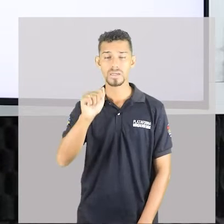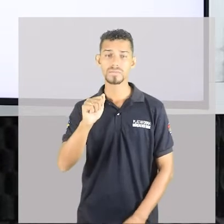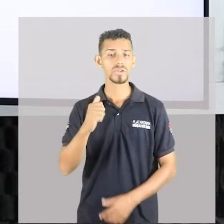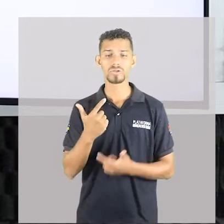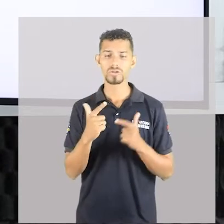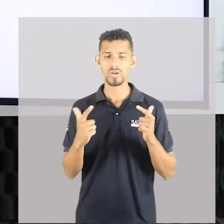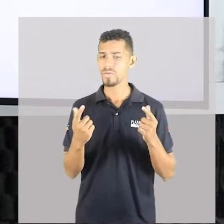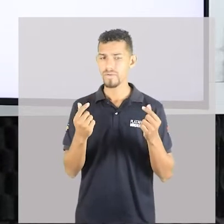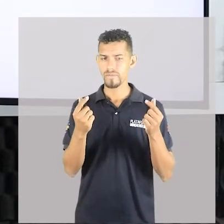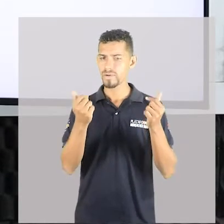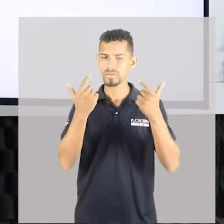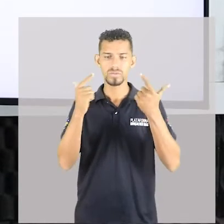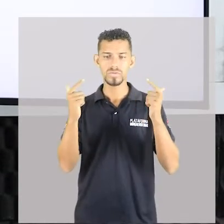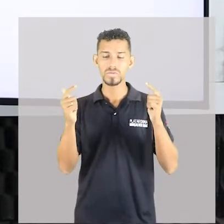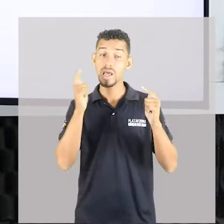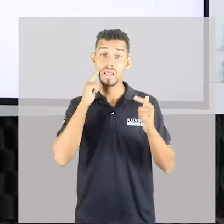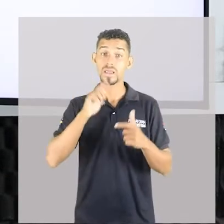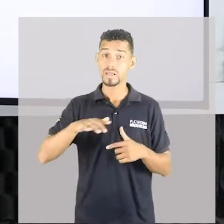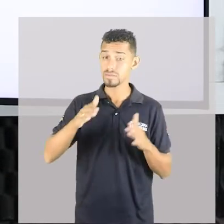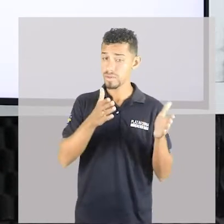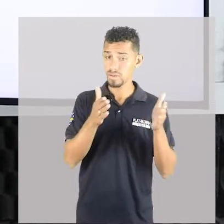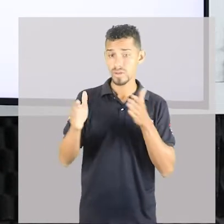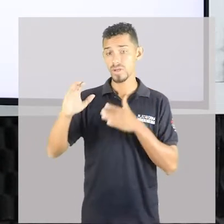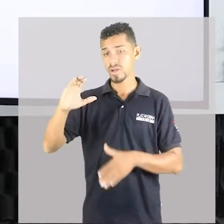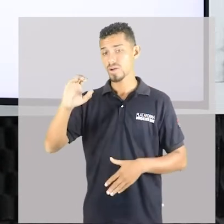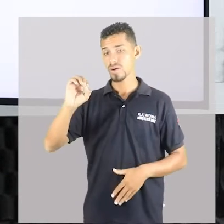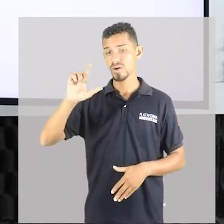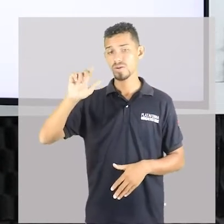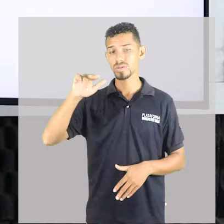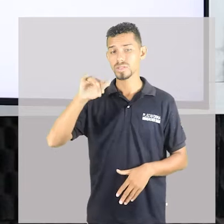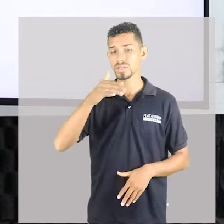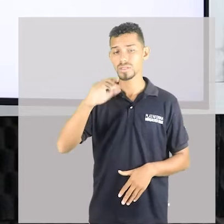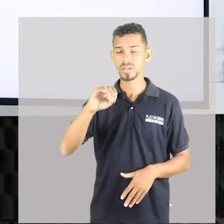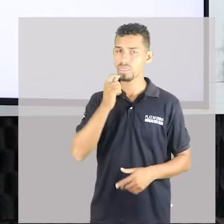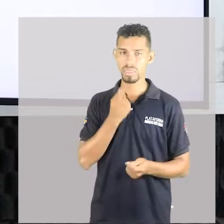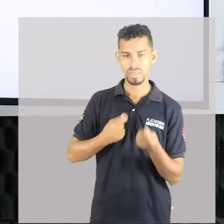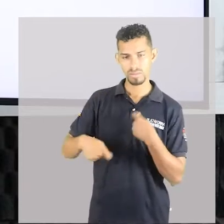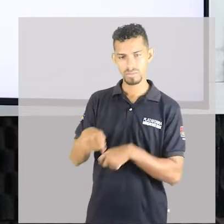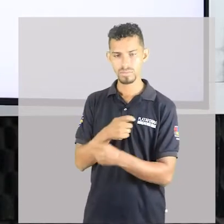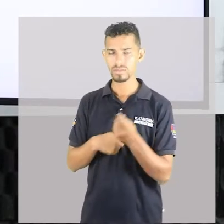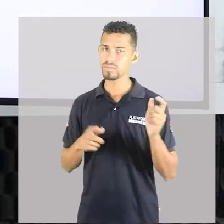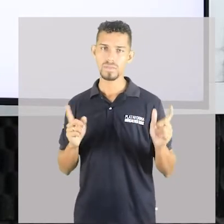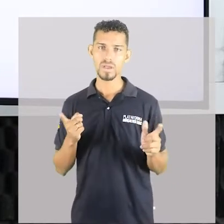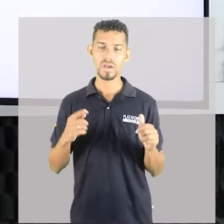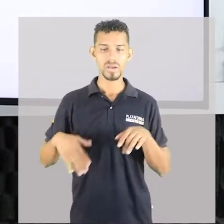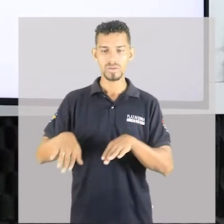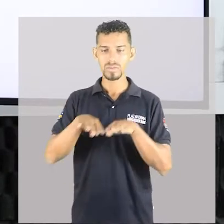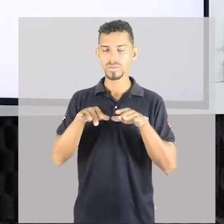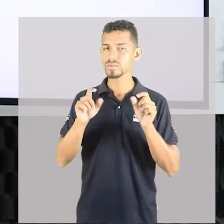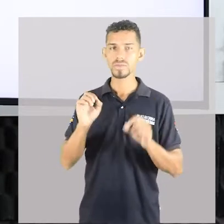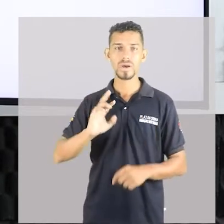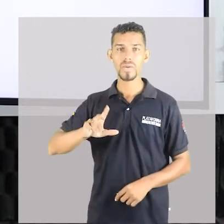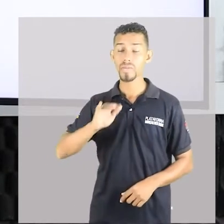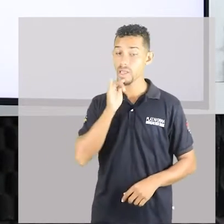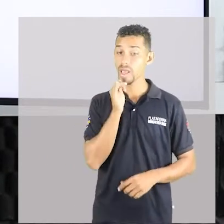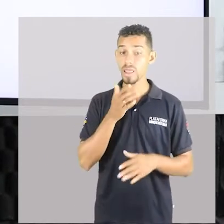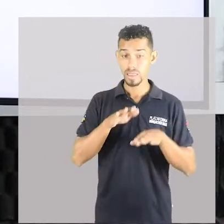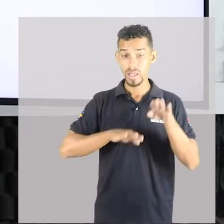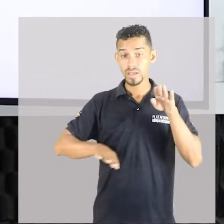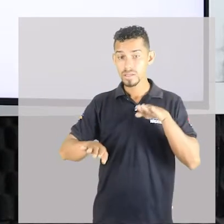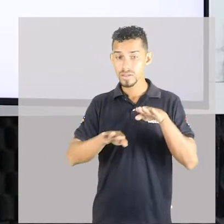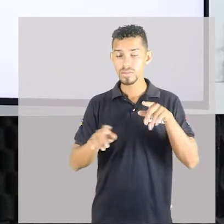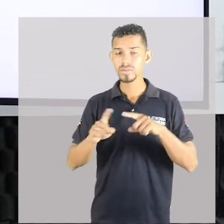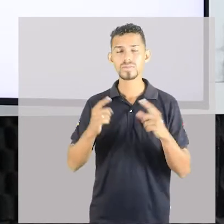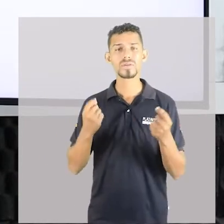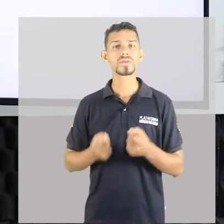gente, porque, claro, desse processo de colonização não é uma troca igual, é uma troca desigual